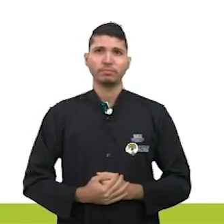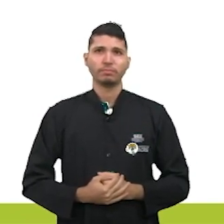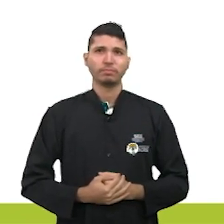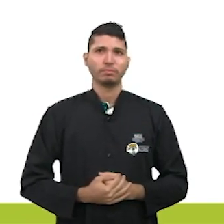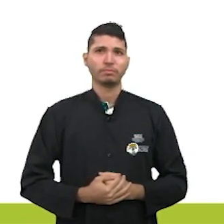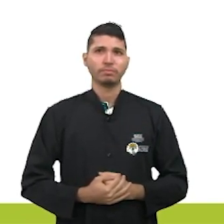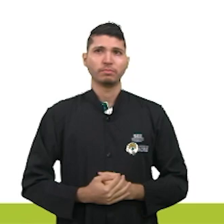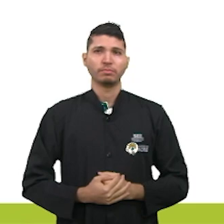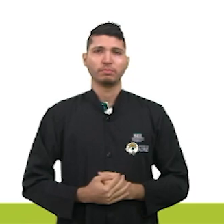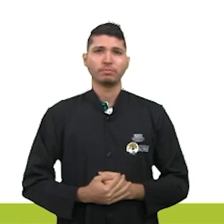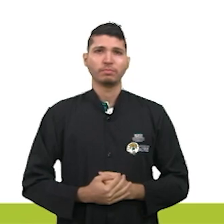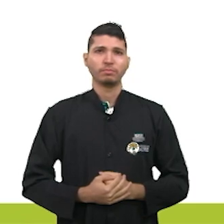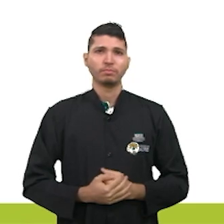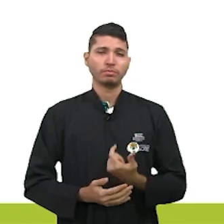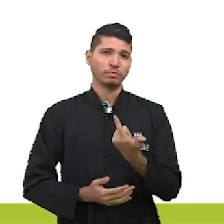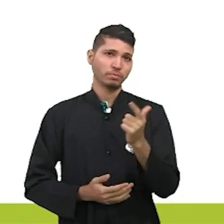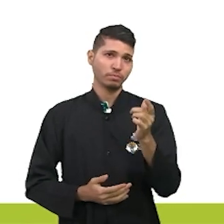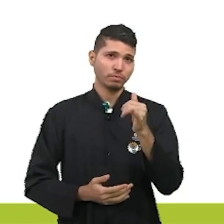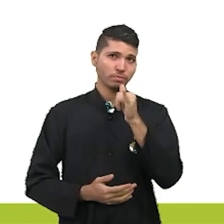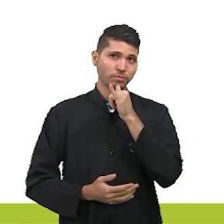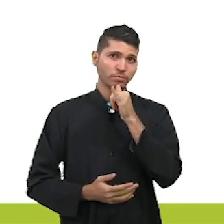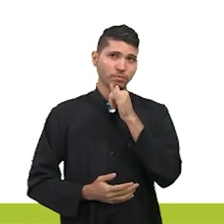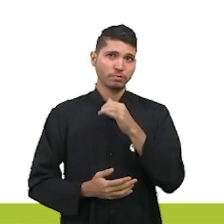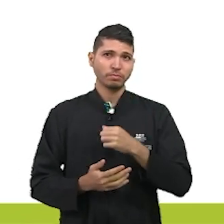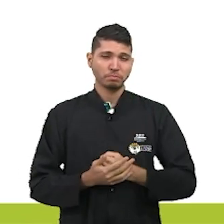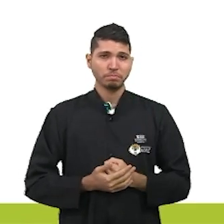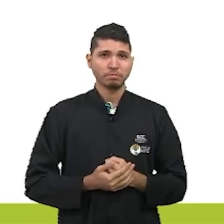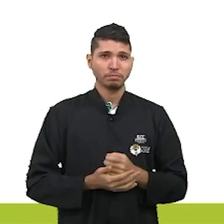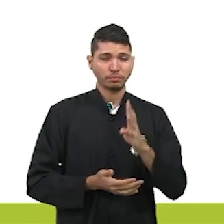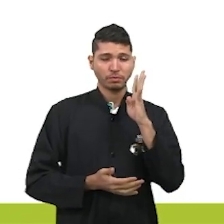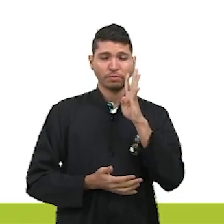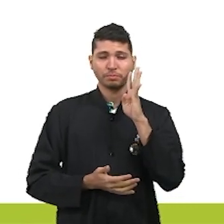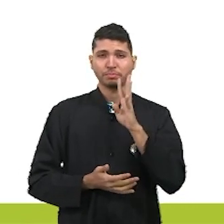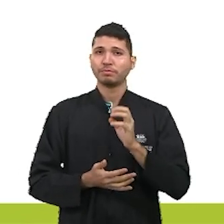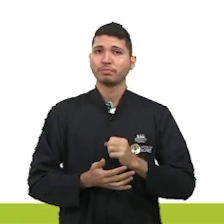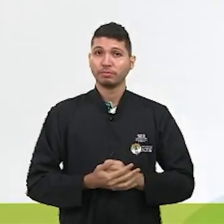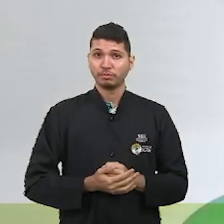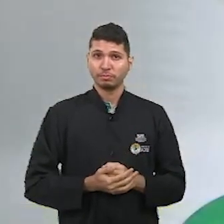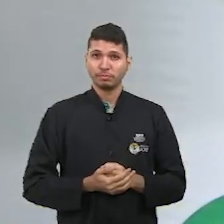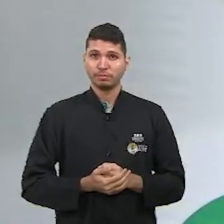Eu vou resolver agora um problema bem interessante.